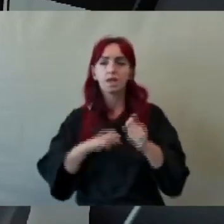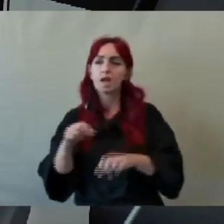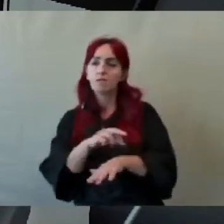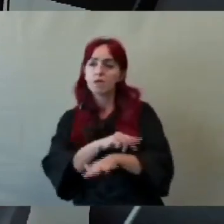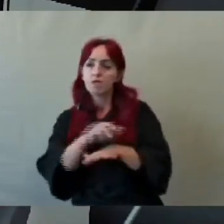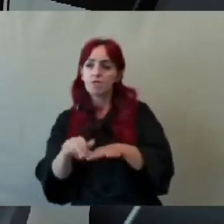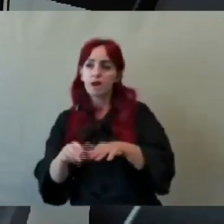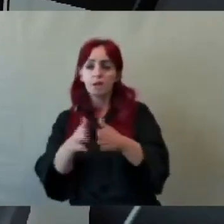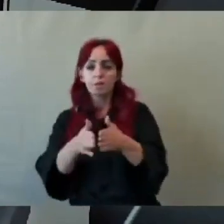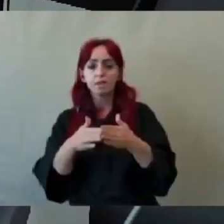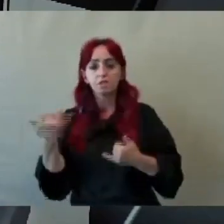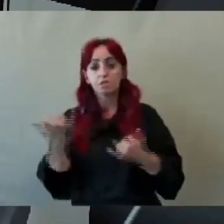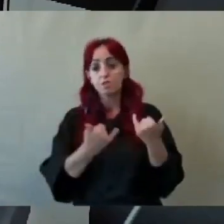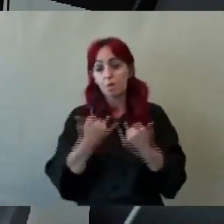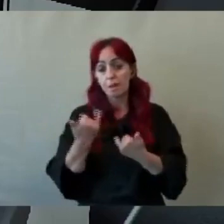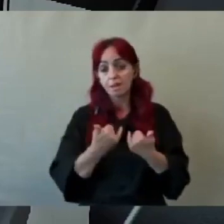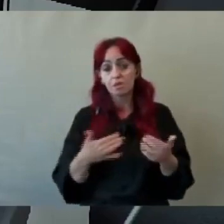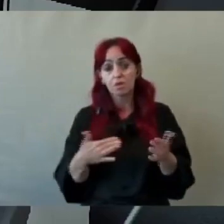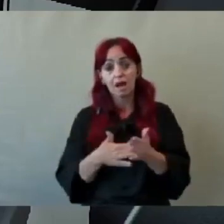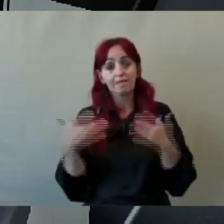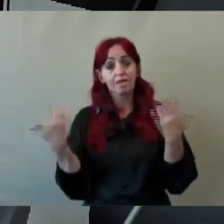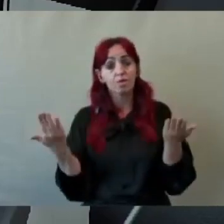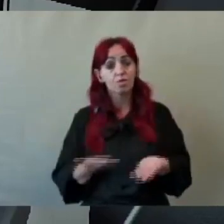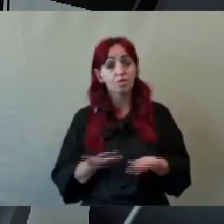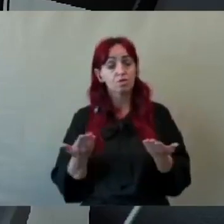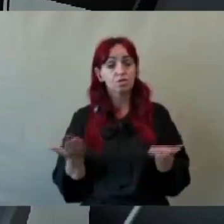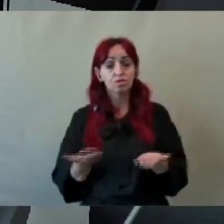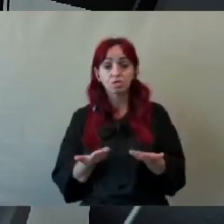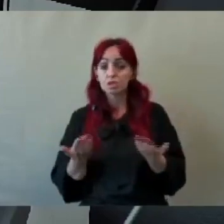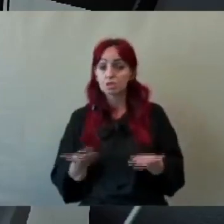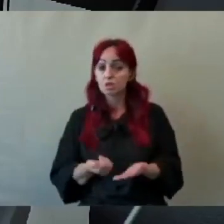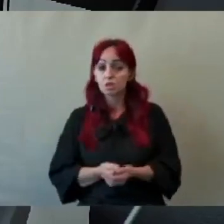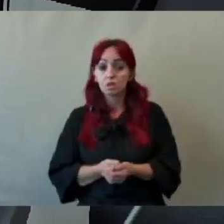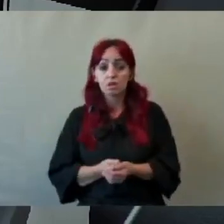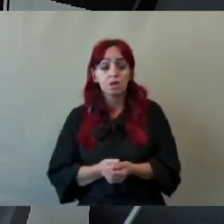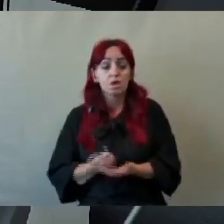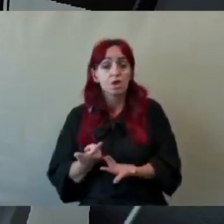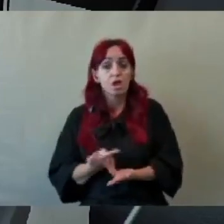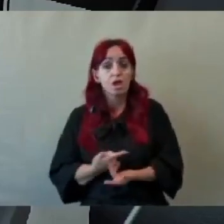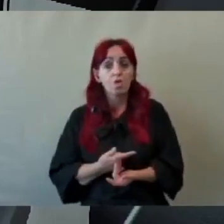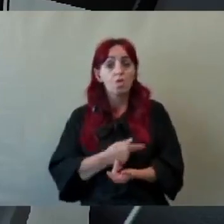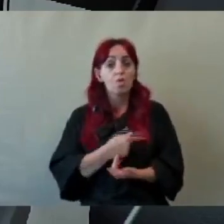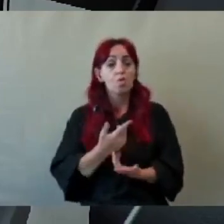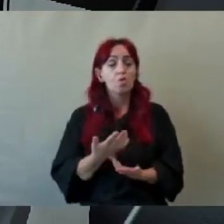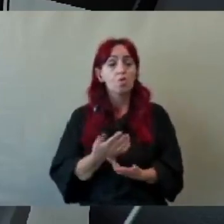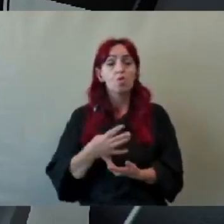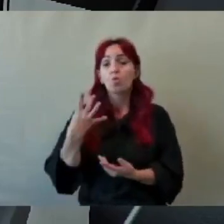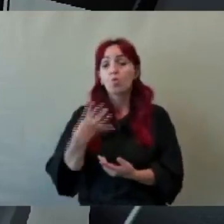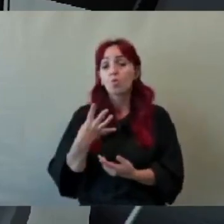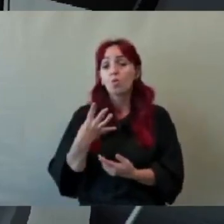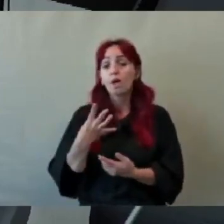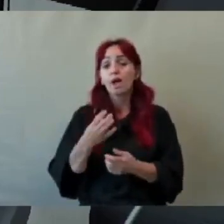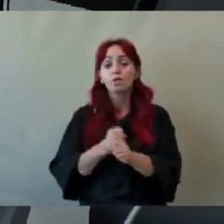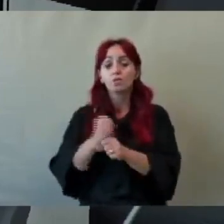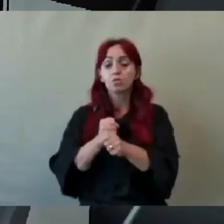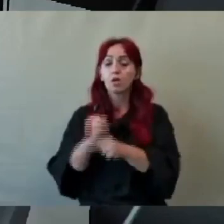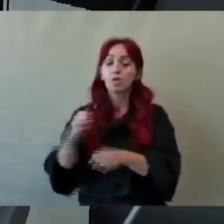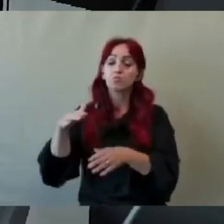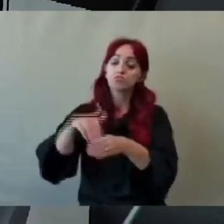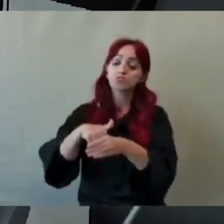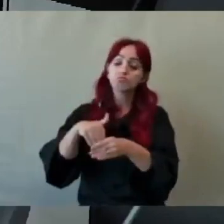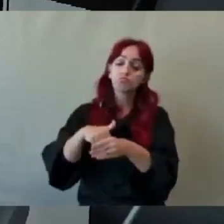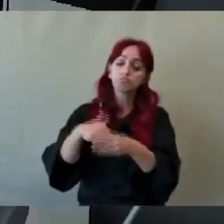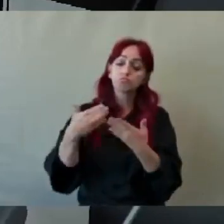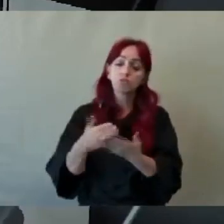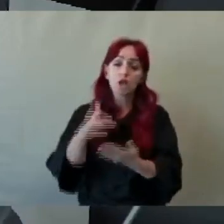e até hoje eu, no quarto ano de mandato, não consigo dizer para uma pessoa